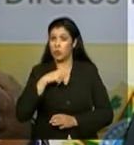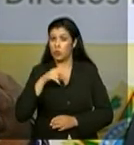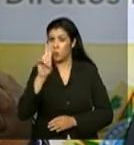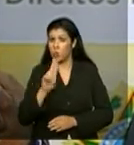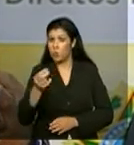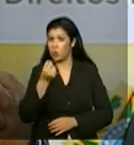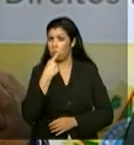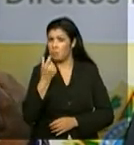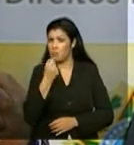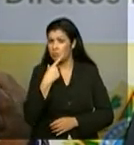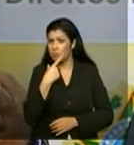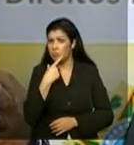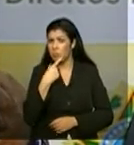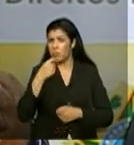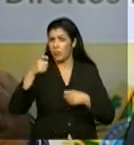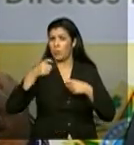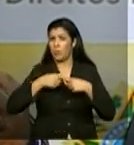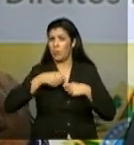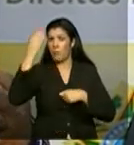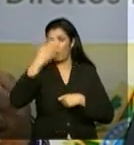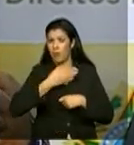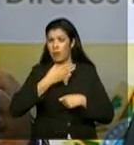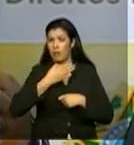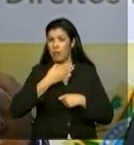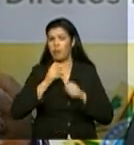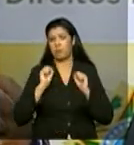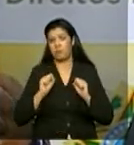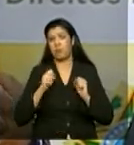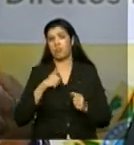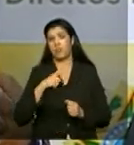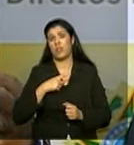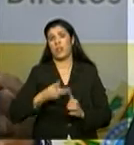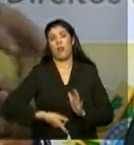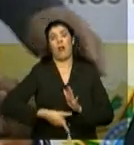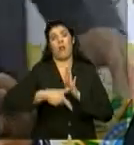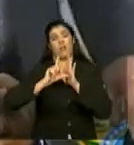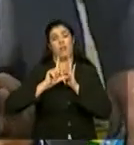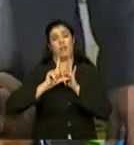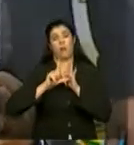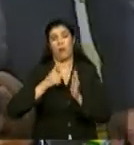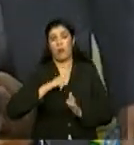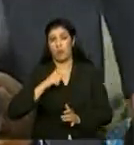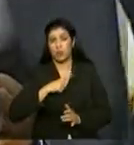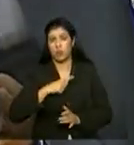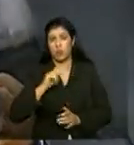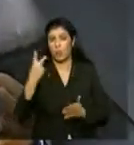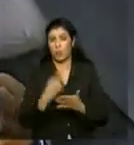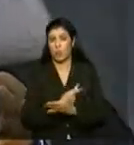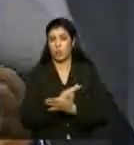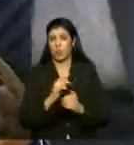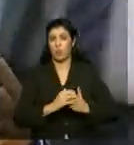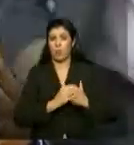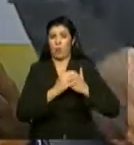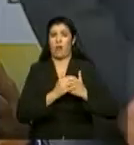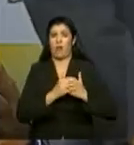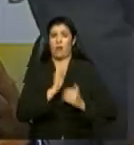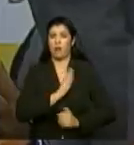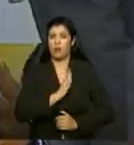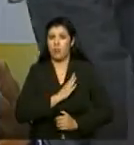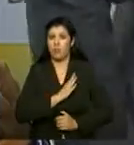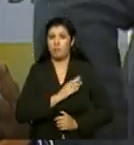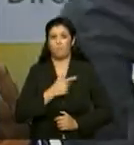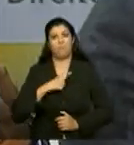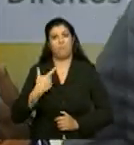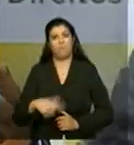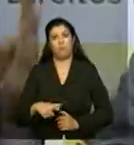possível existência de um fato de meu gabinete anterior não está a constância médica é a possibilidade